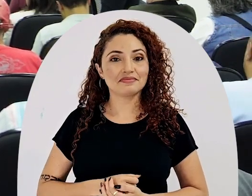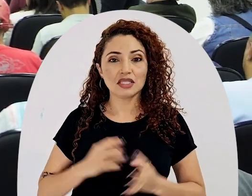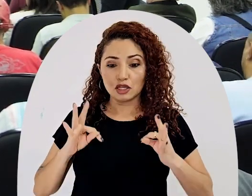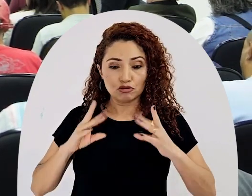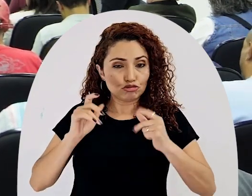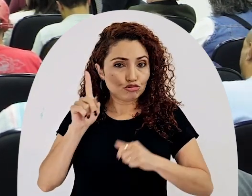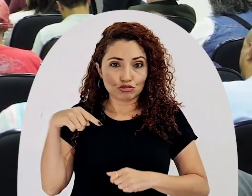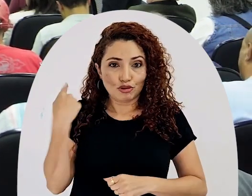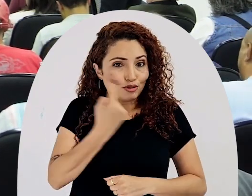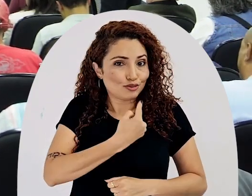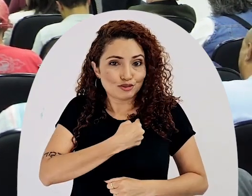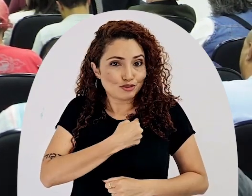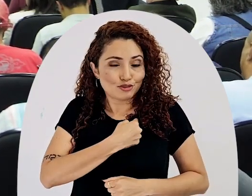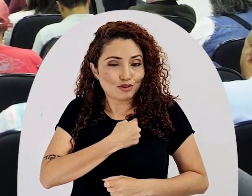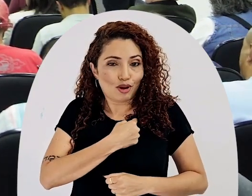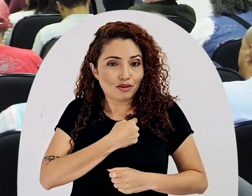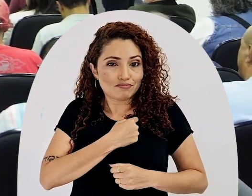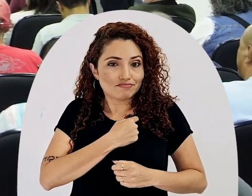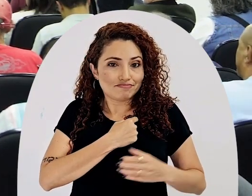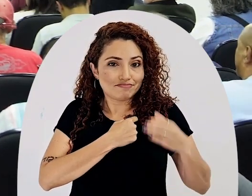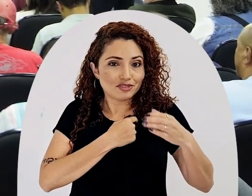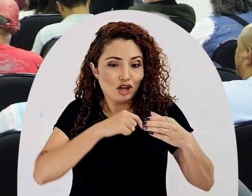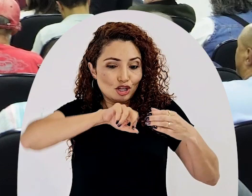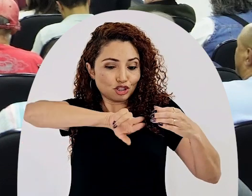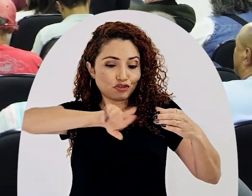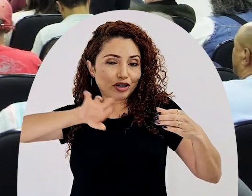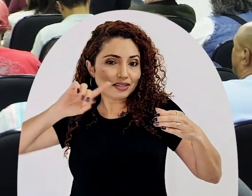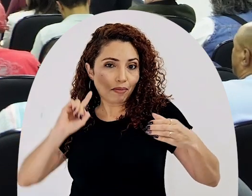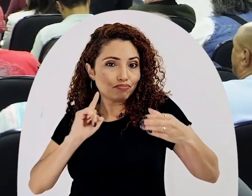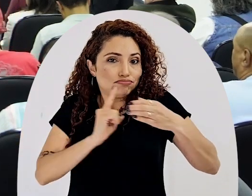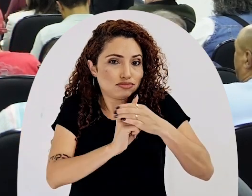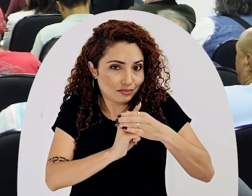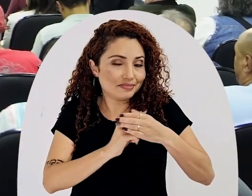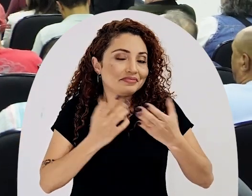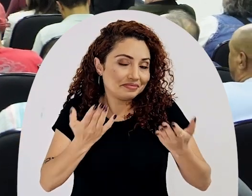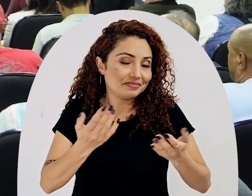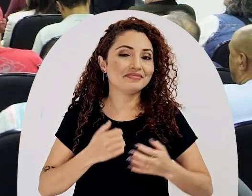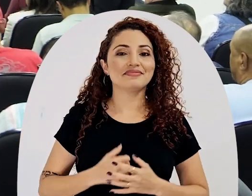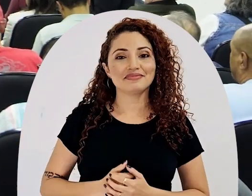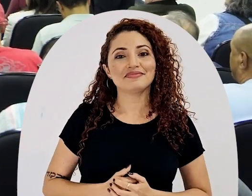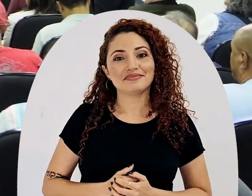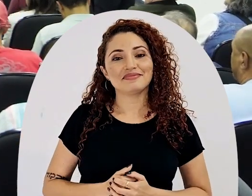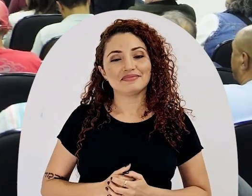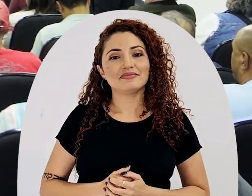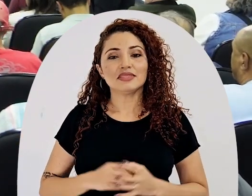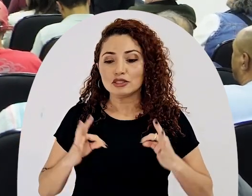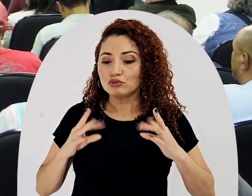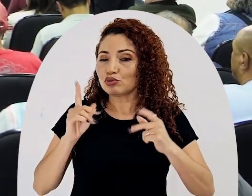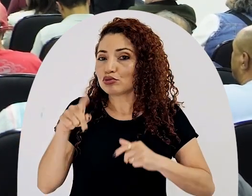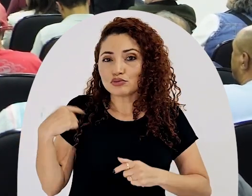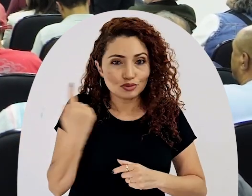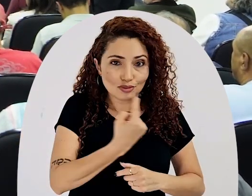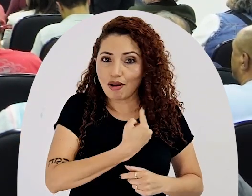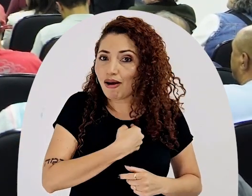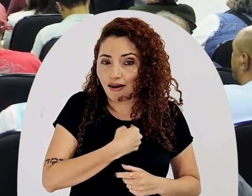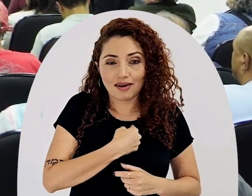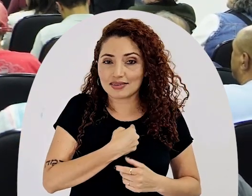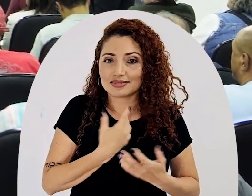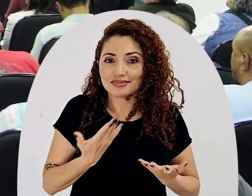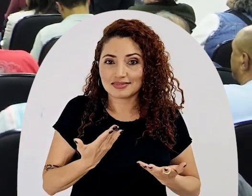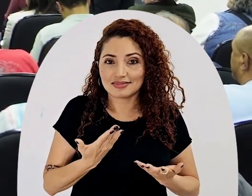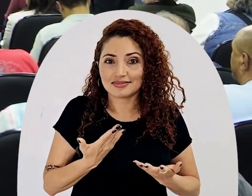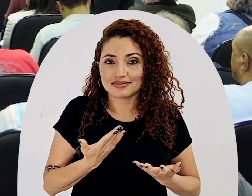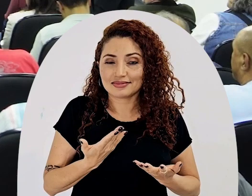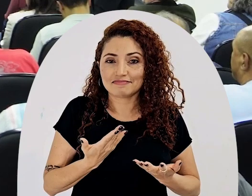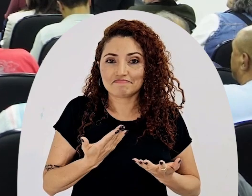Acredito em vocês. Como ela estava dizendo, como que é seu nome? Leia. Então, todos nós fazemos parte da diversidade.